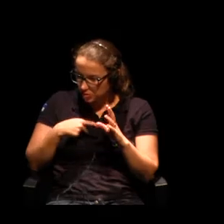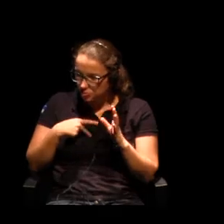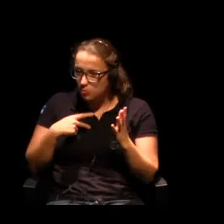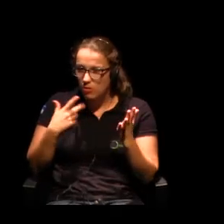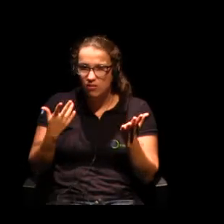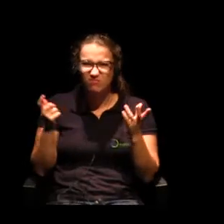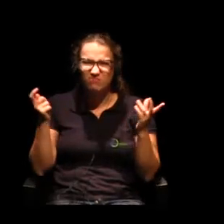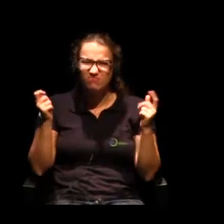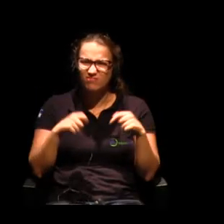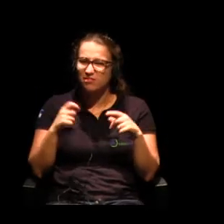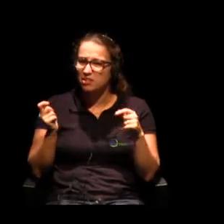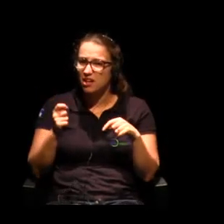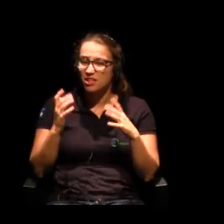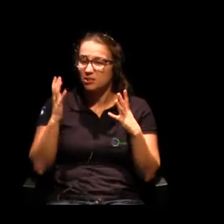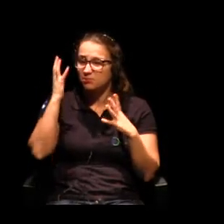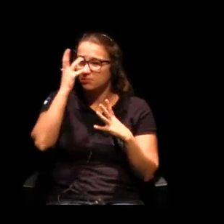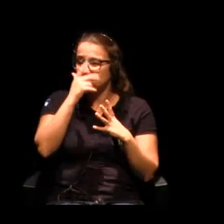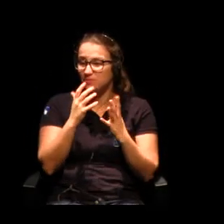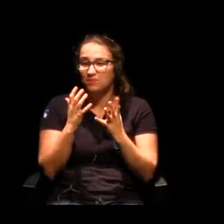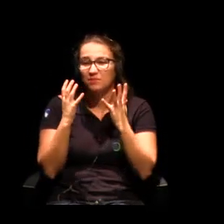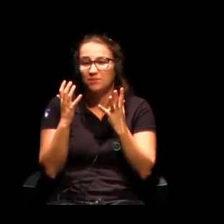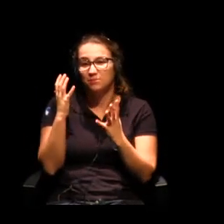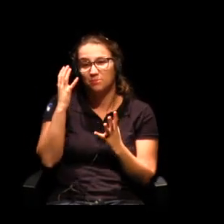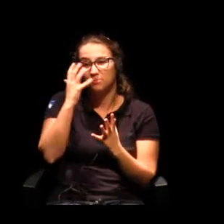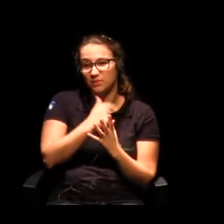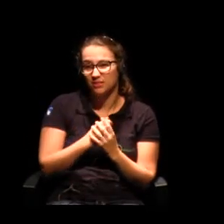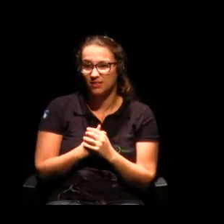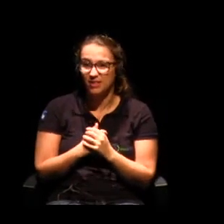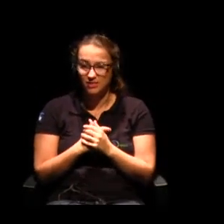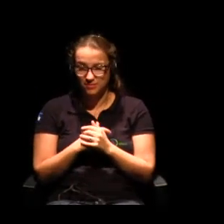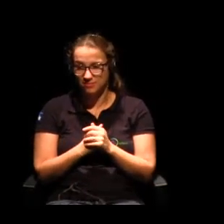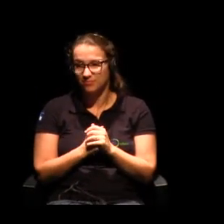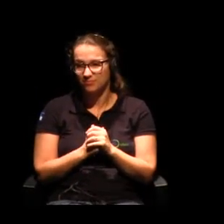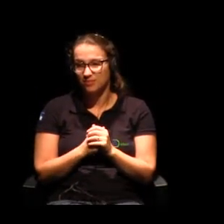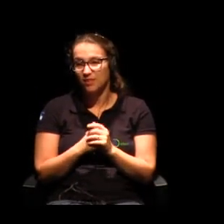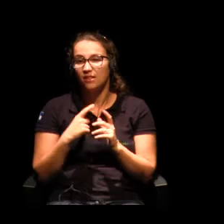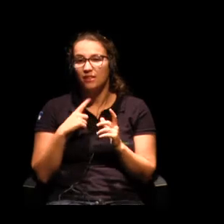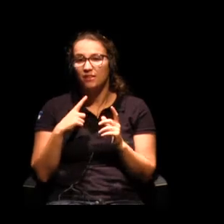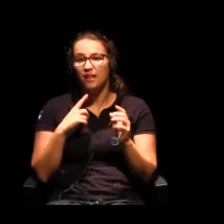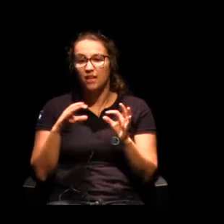uma experiência individual, pois temos